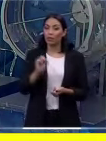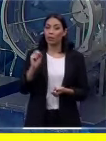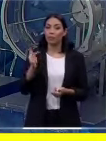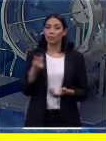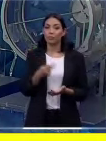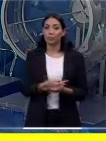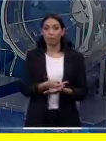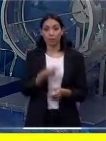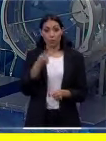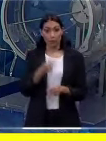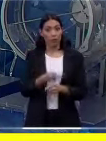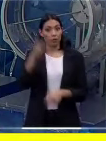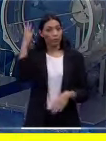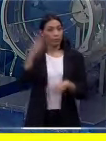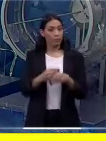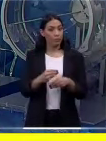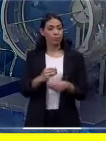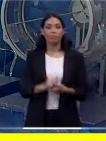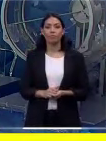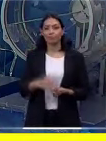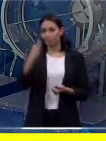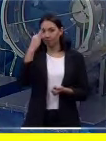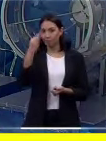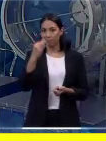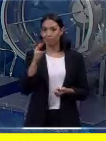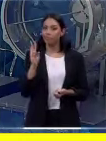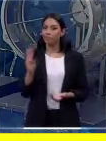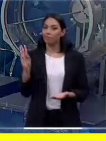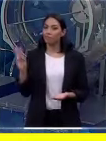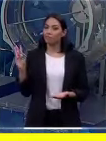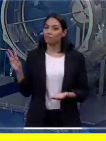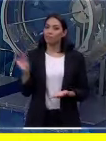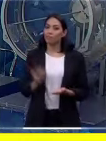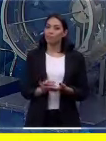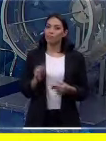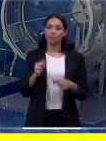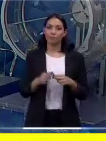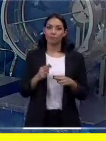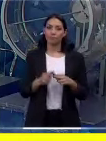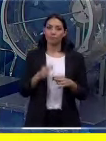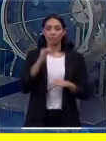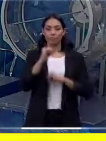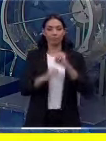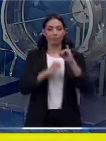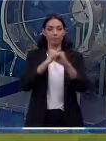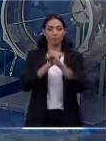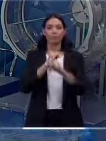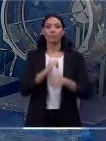se o prêmio está acumulado. Fique atento, basta acessar loterias.caixa.gov.br.